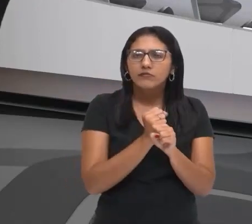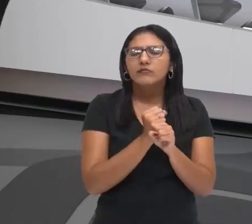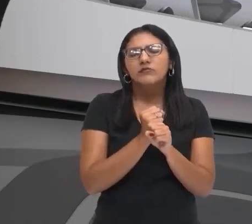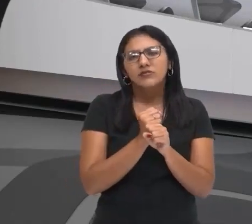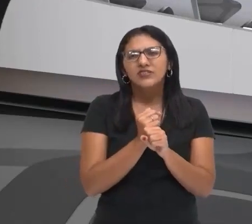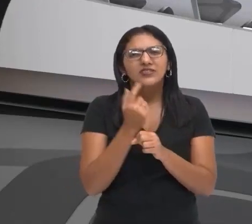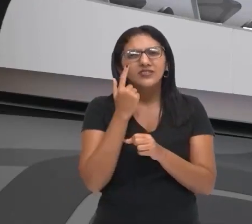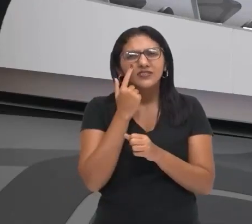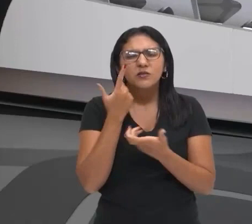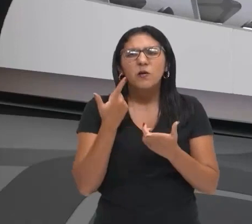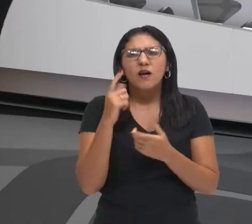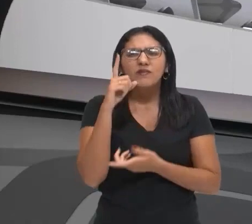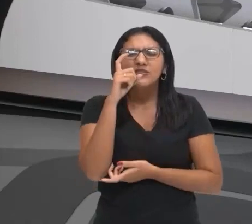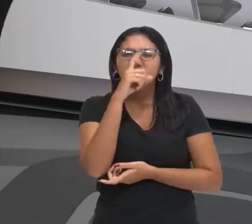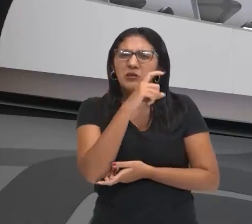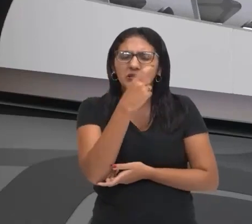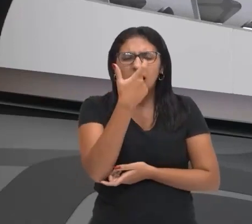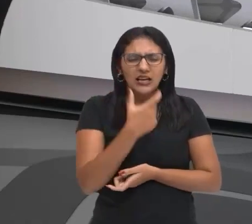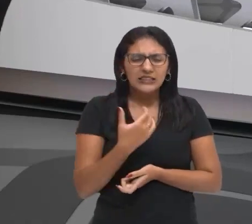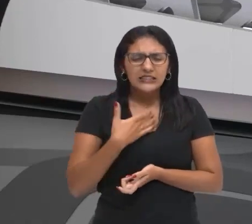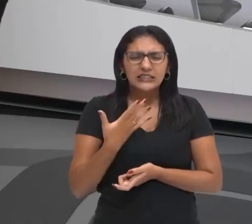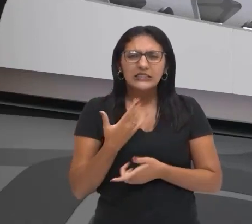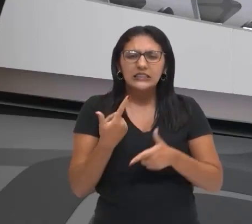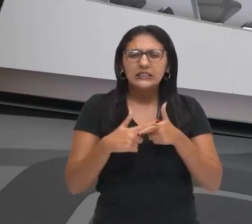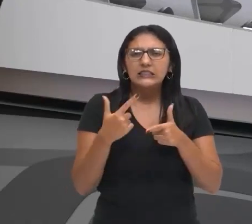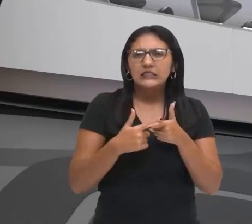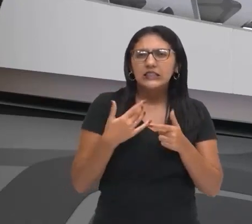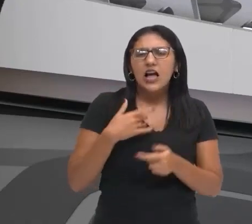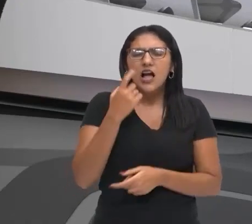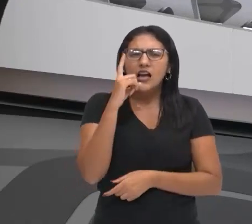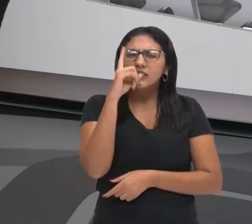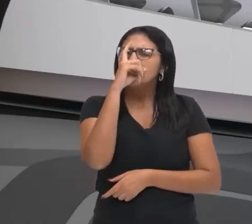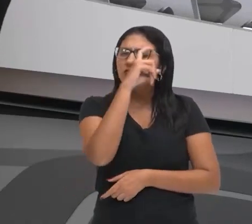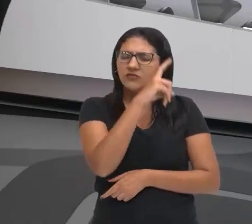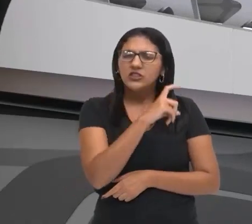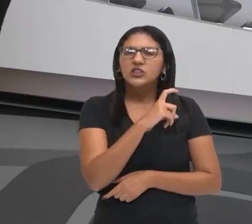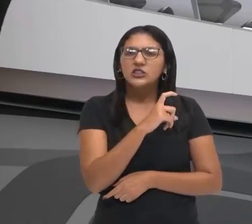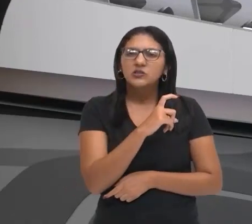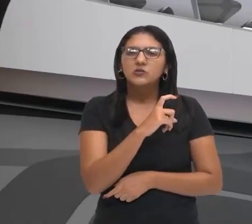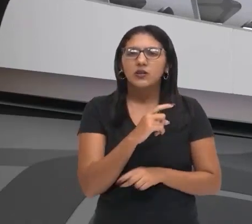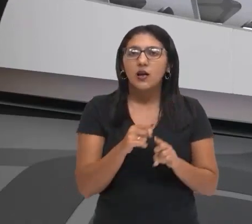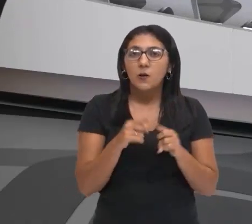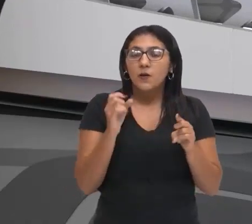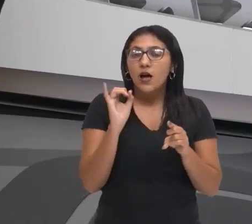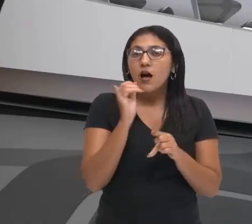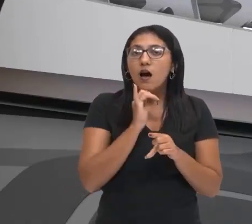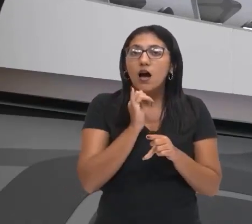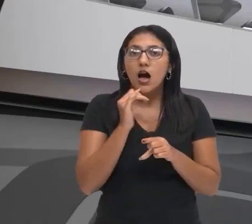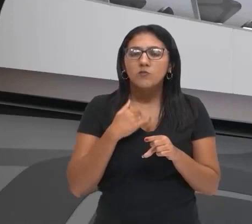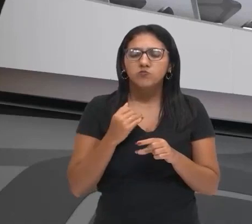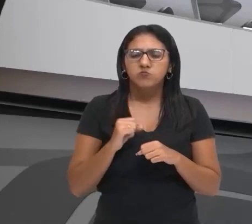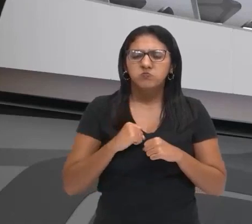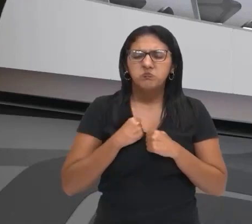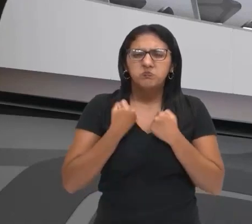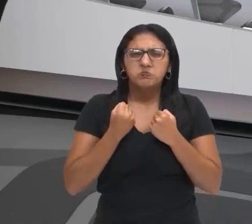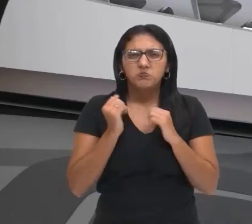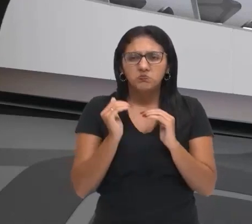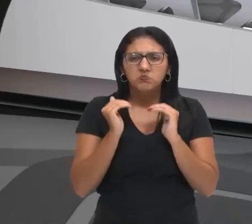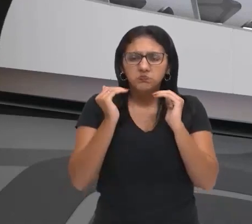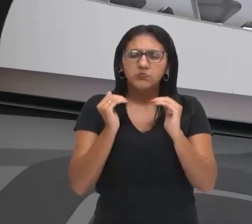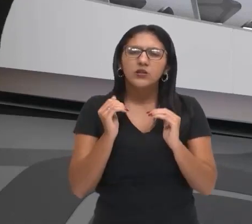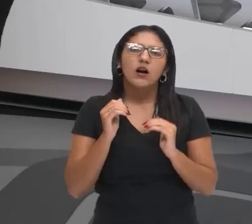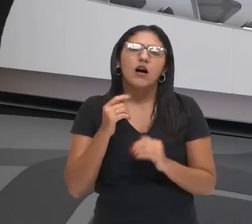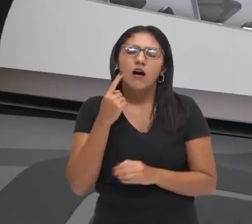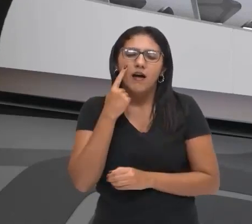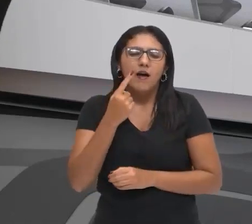eu tenho essa deficiência e isso me causa dificuldades na matemática. Mas se eu conseguir superar, eu vou